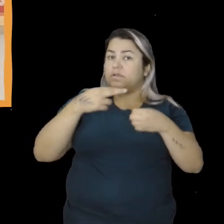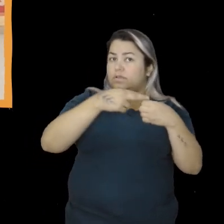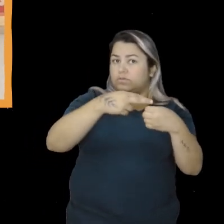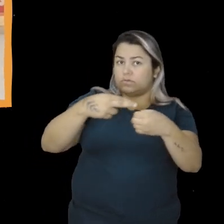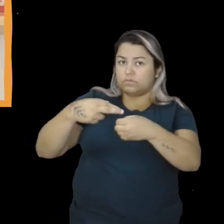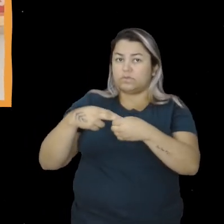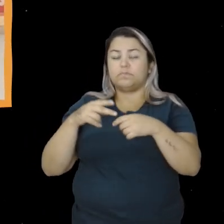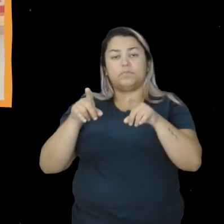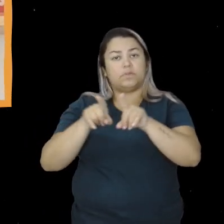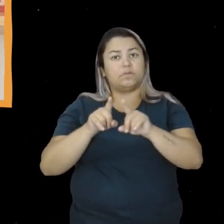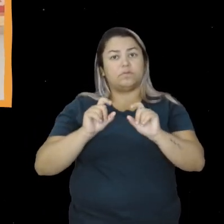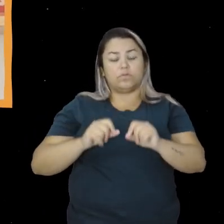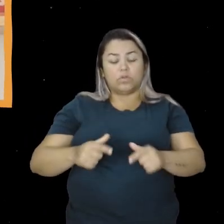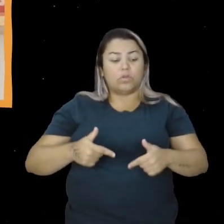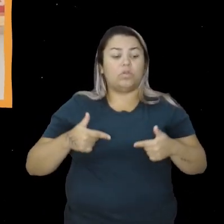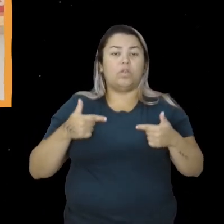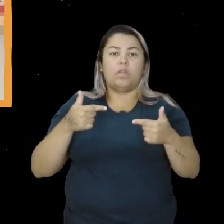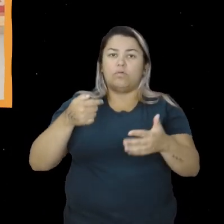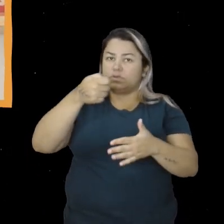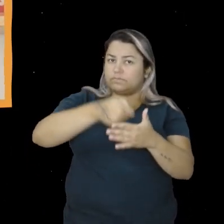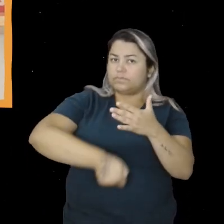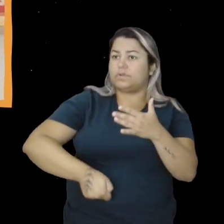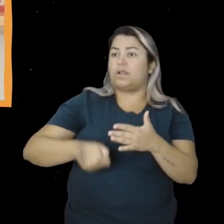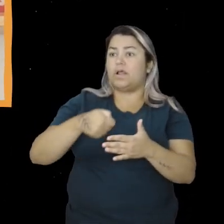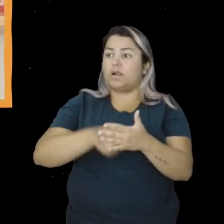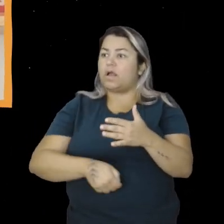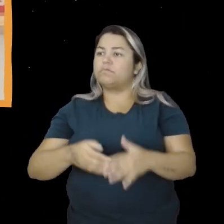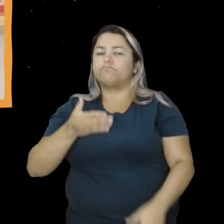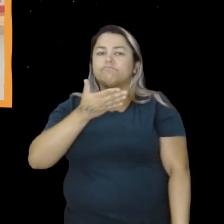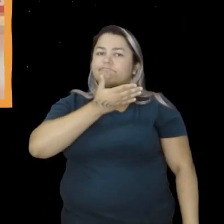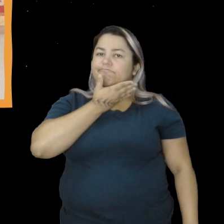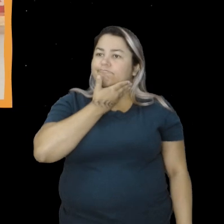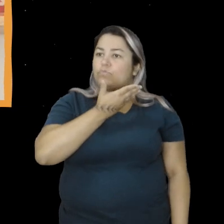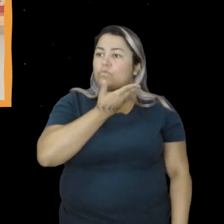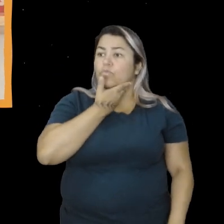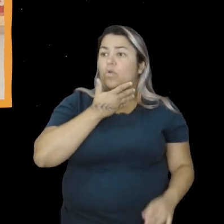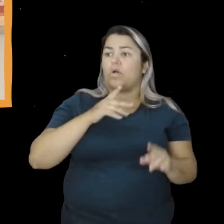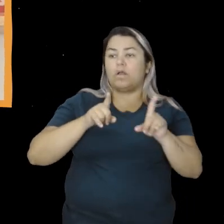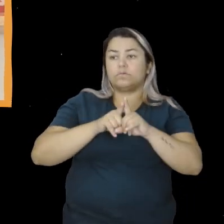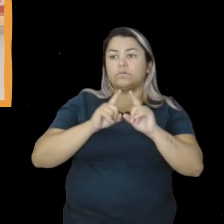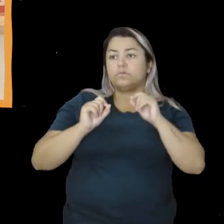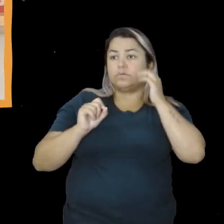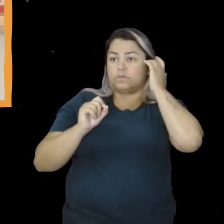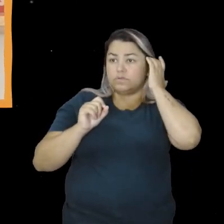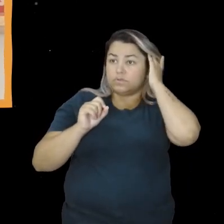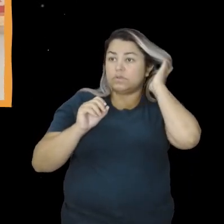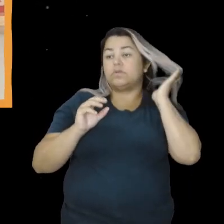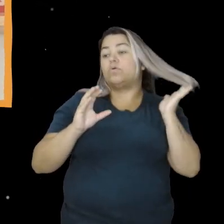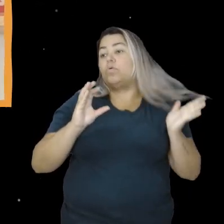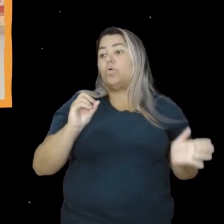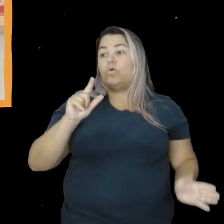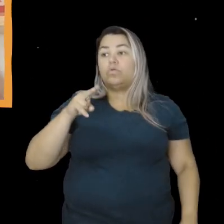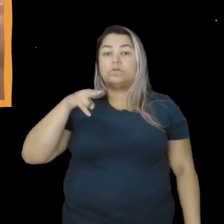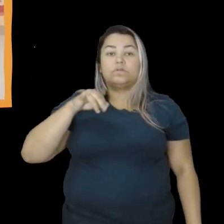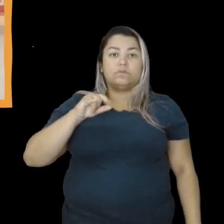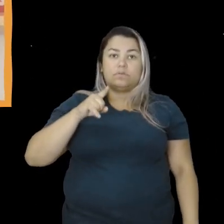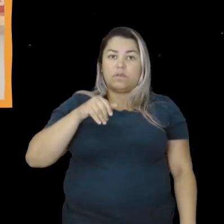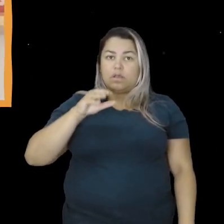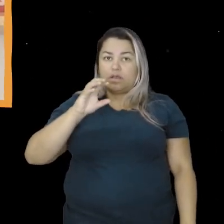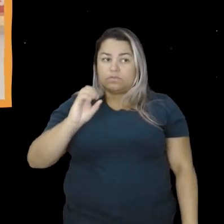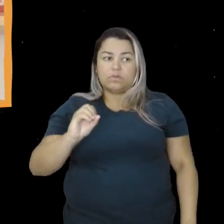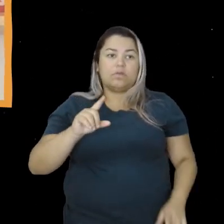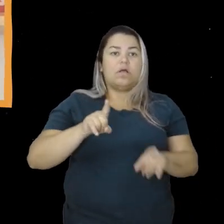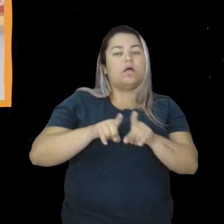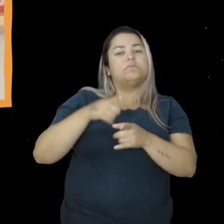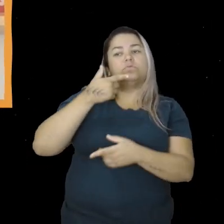que fica o tempo todo lutando para ter voz, e nem é uma voz de colonização, né? Para impor nossas vontades para os